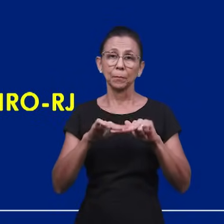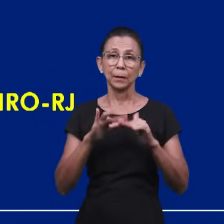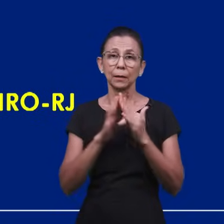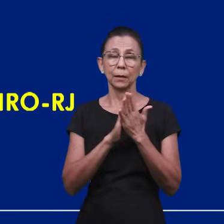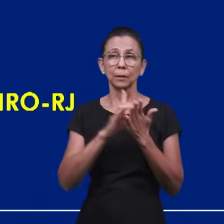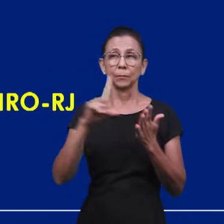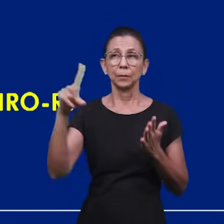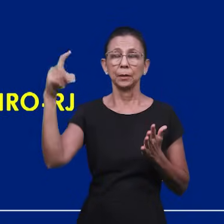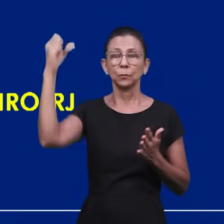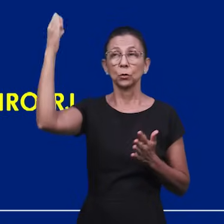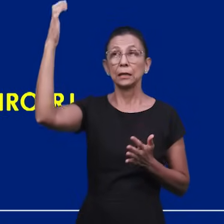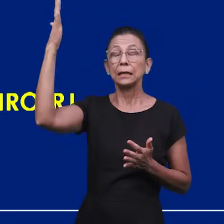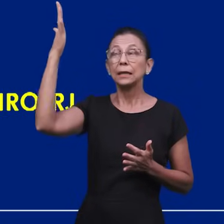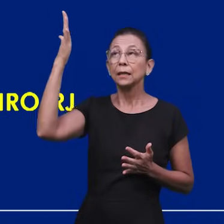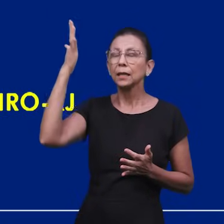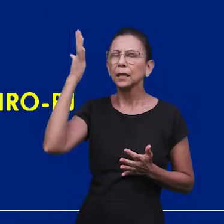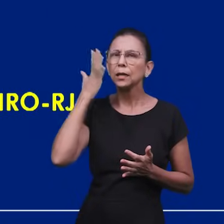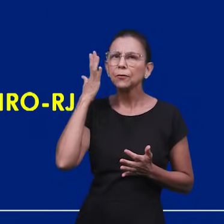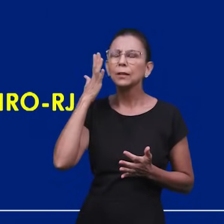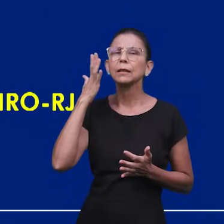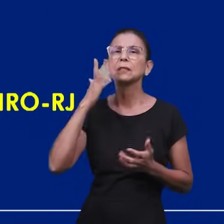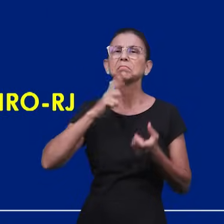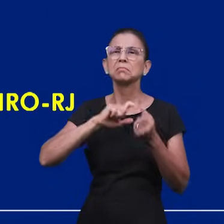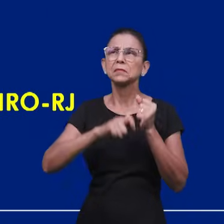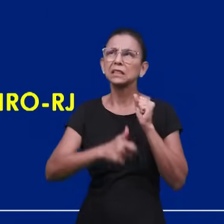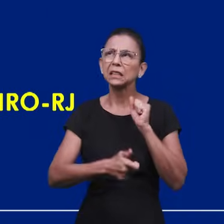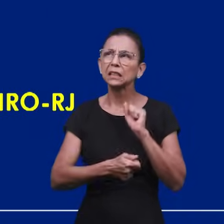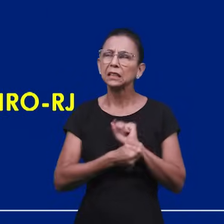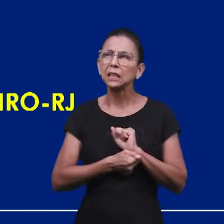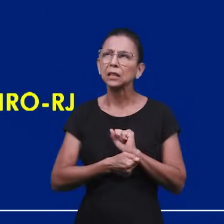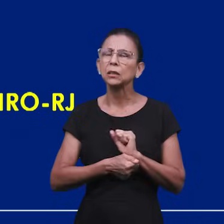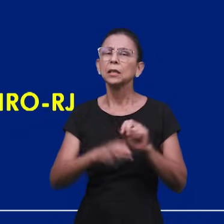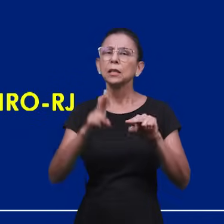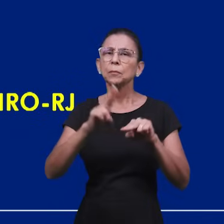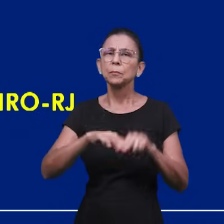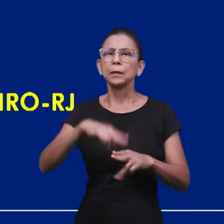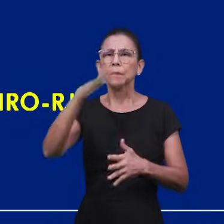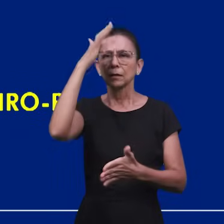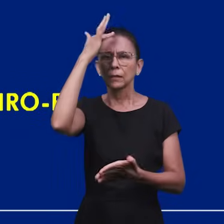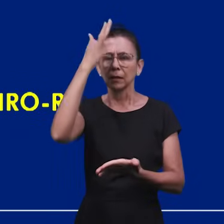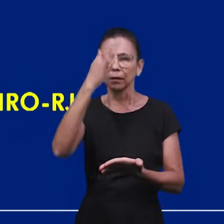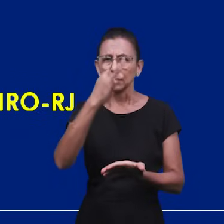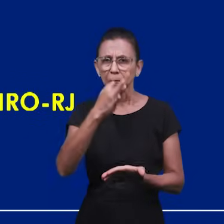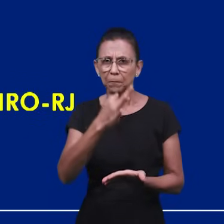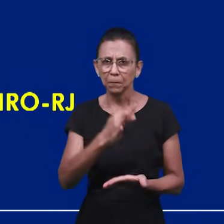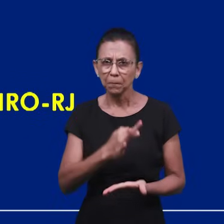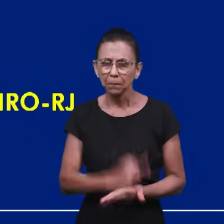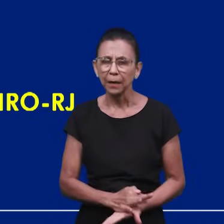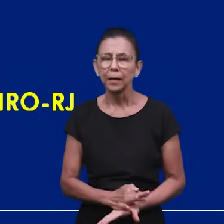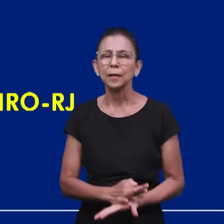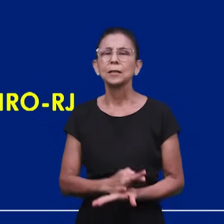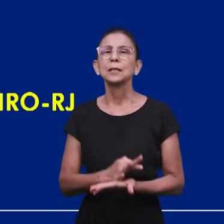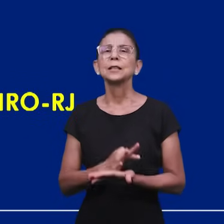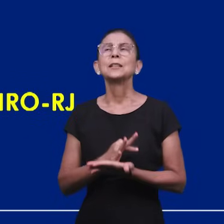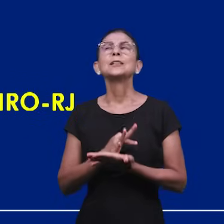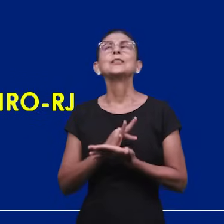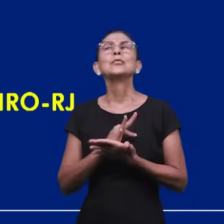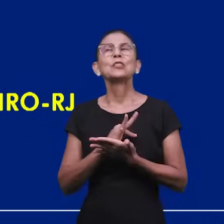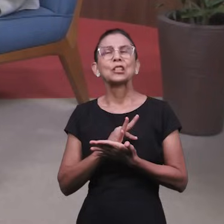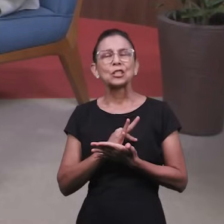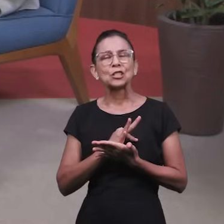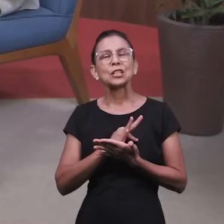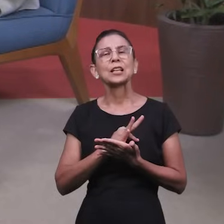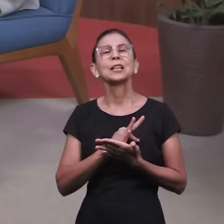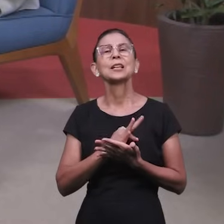sua palavra nos fazem contemplar pela fé as suas grandiosas e eternas maravilhas. Então, está aí.